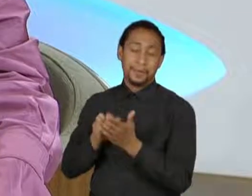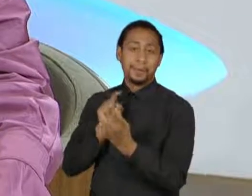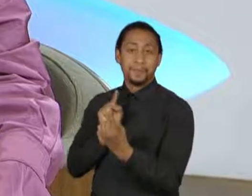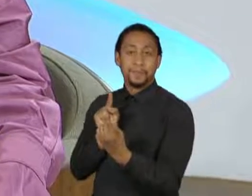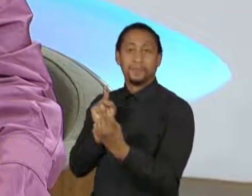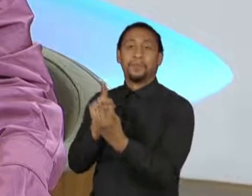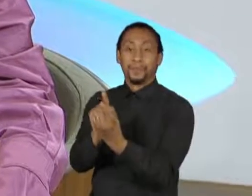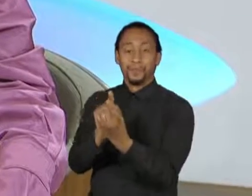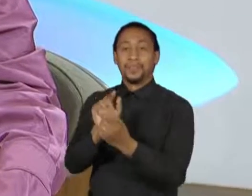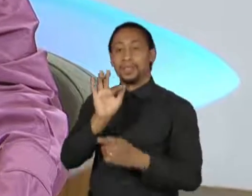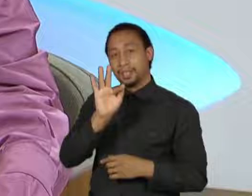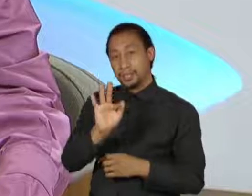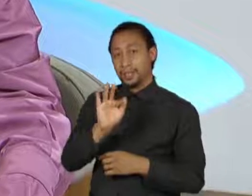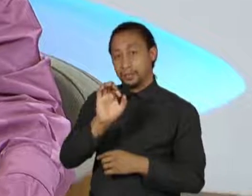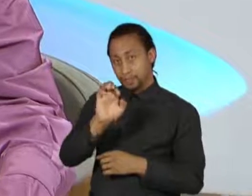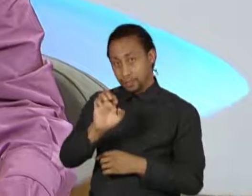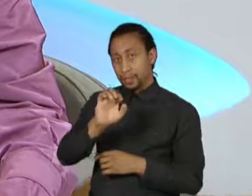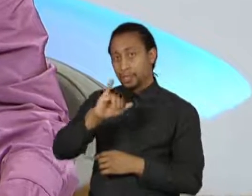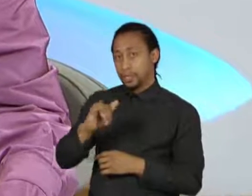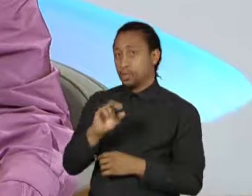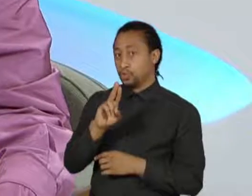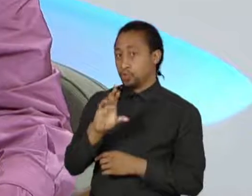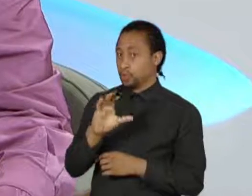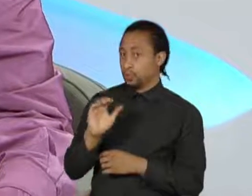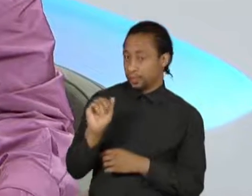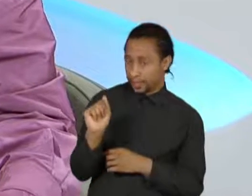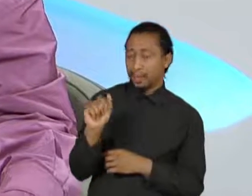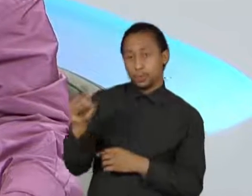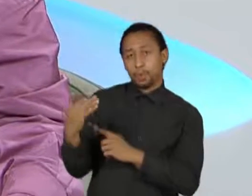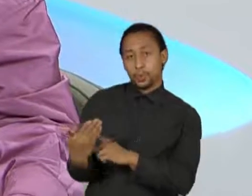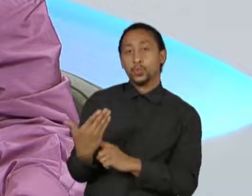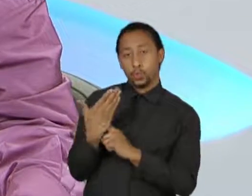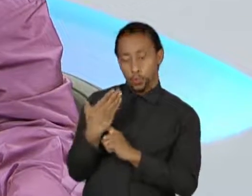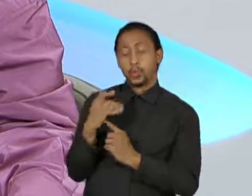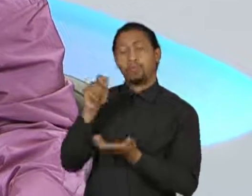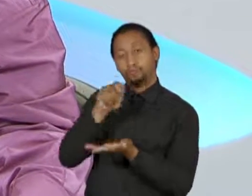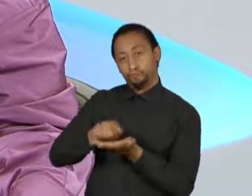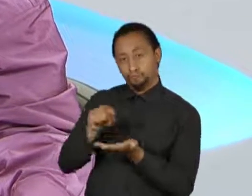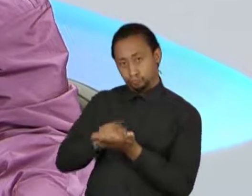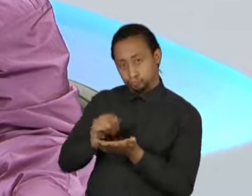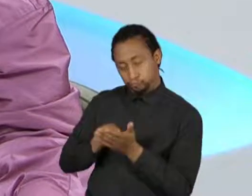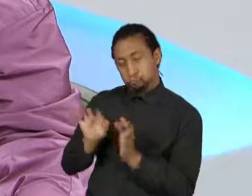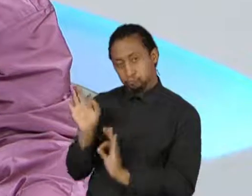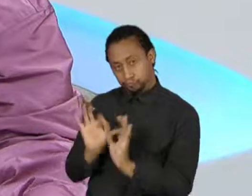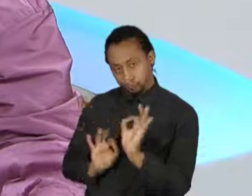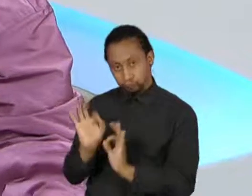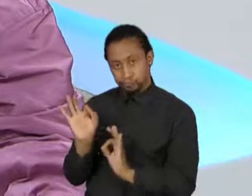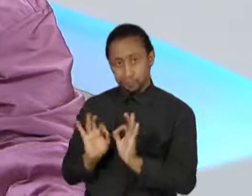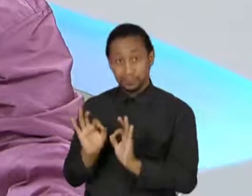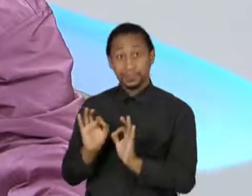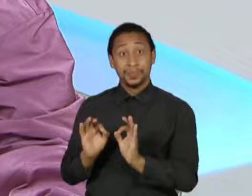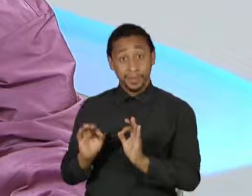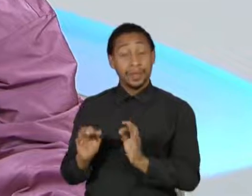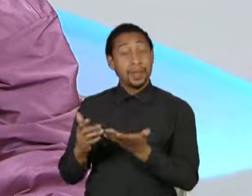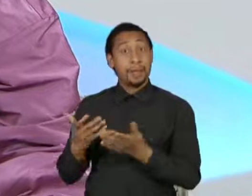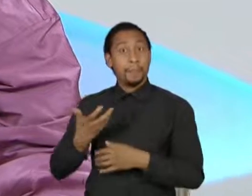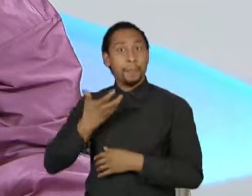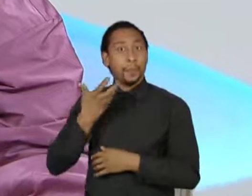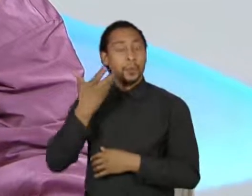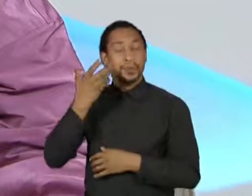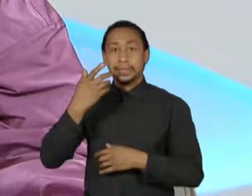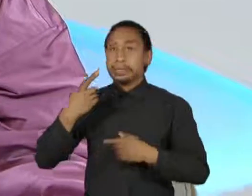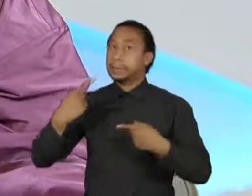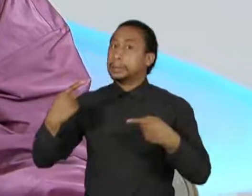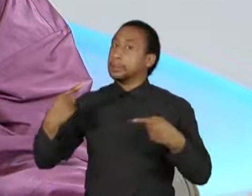que foi um dos produtores do disco, junto comigo e com Gustavo Ruiz. E era um disco onde o grande desafio